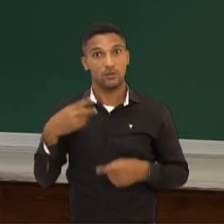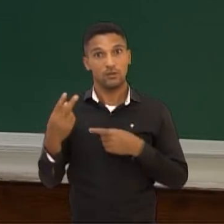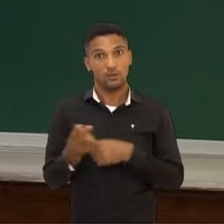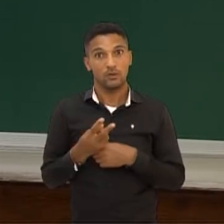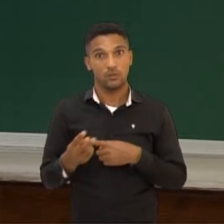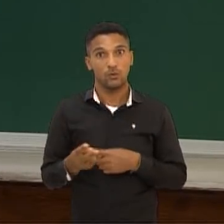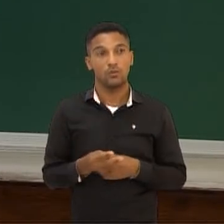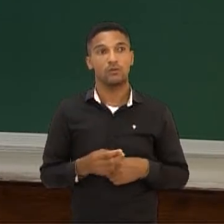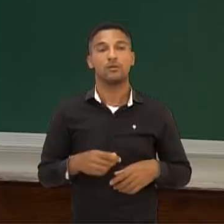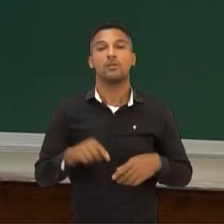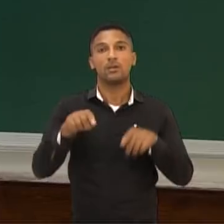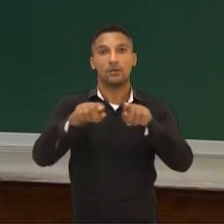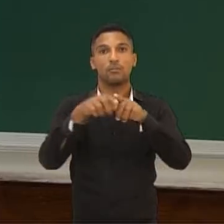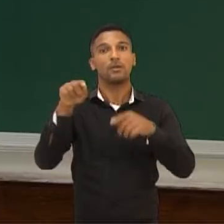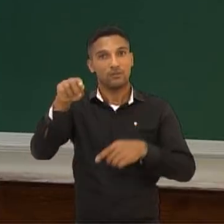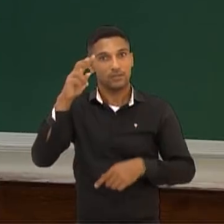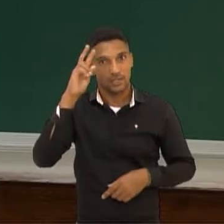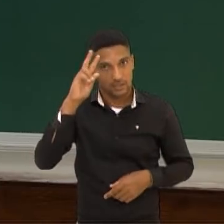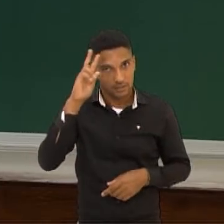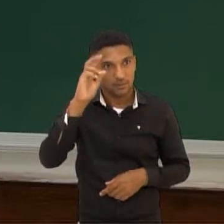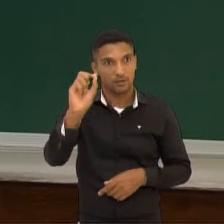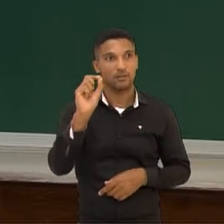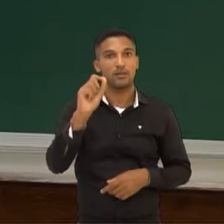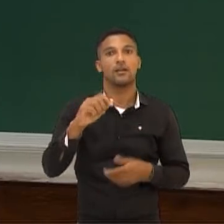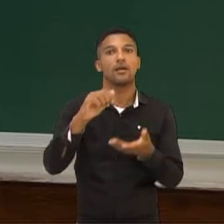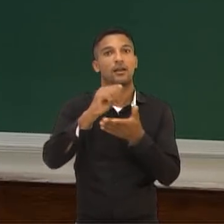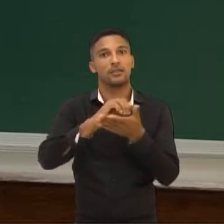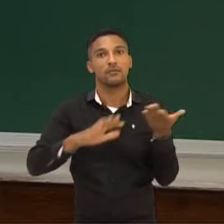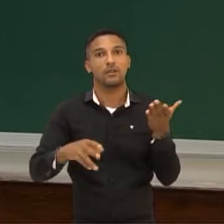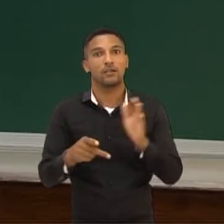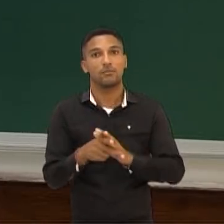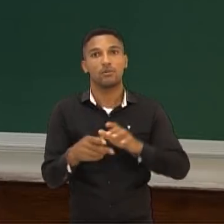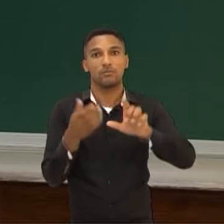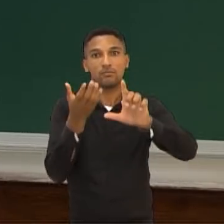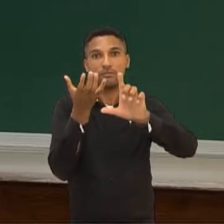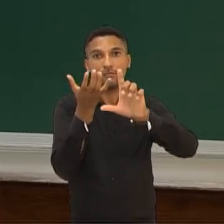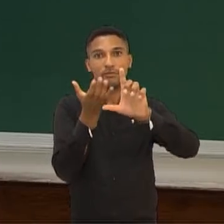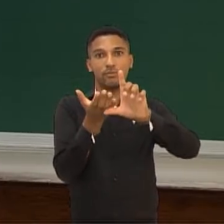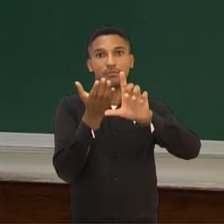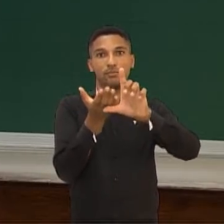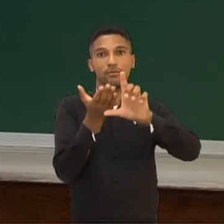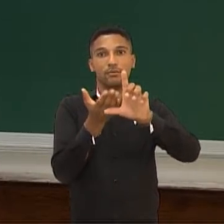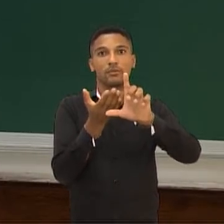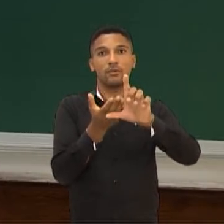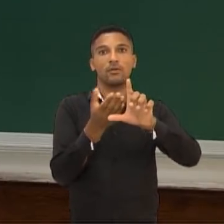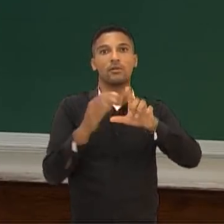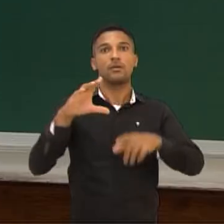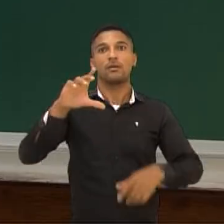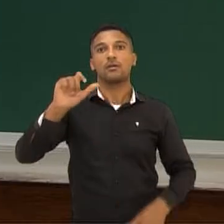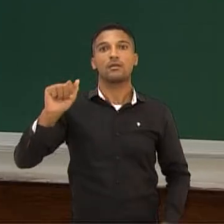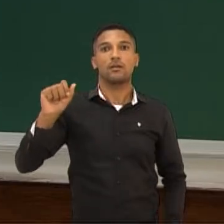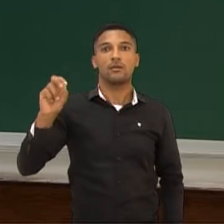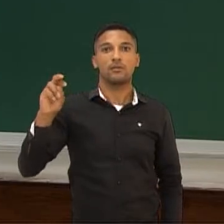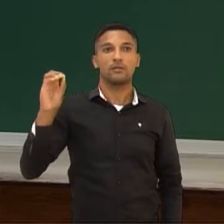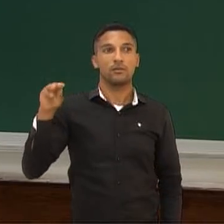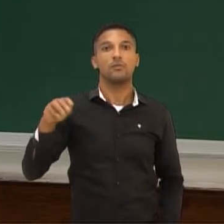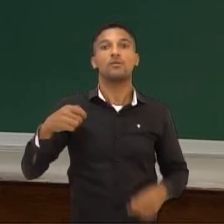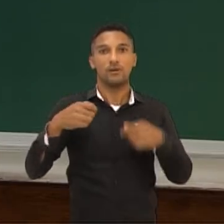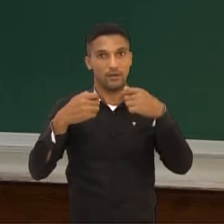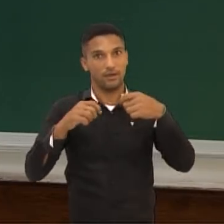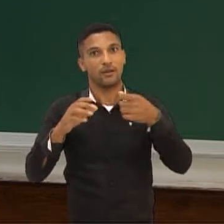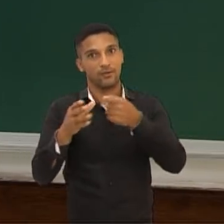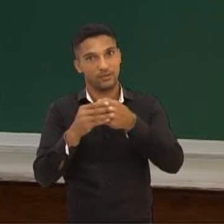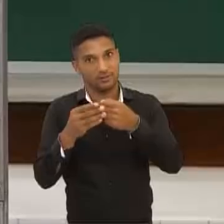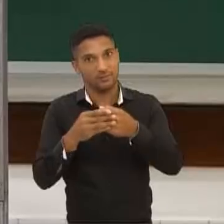vocês têm que lembrar, lembrar das atividades obrigatórias que valem presença e conhecimento, é